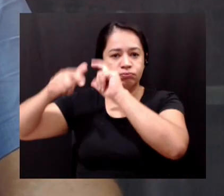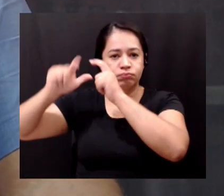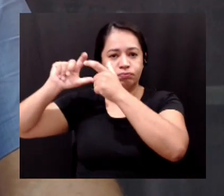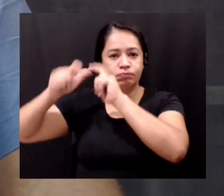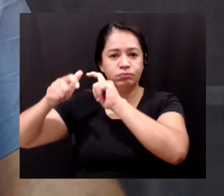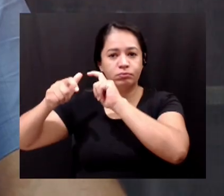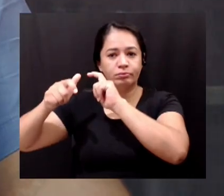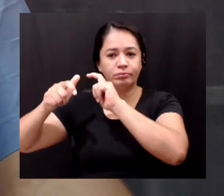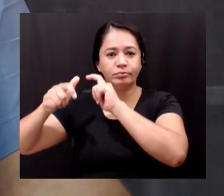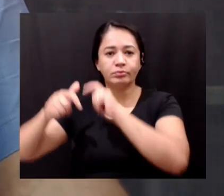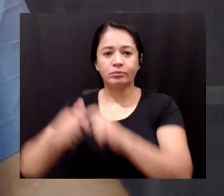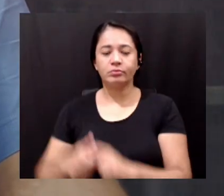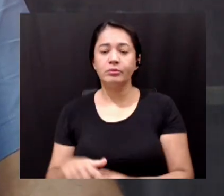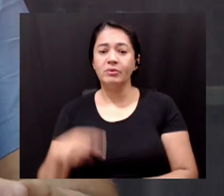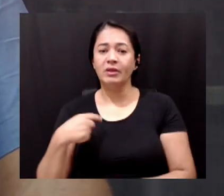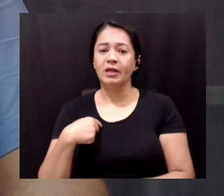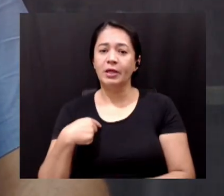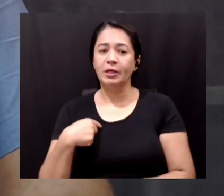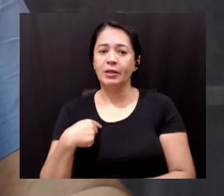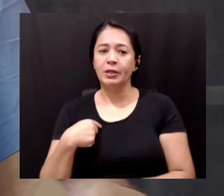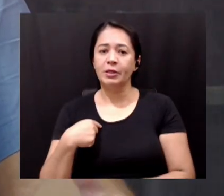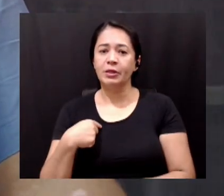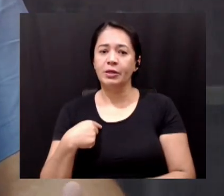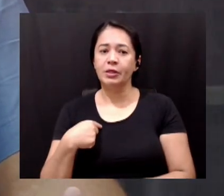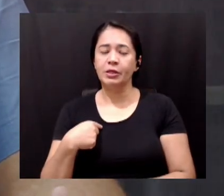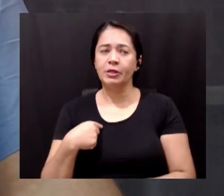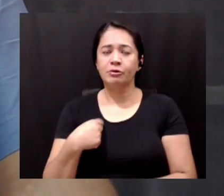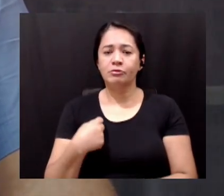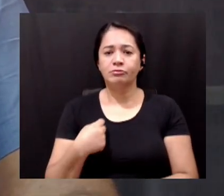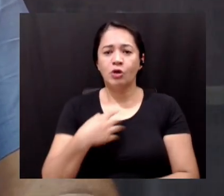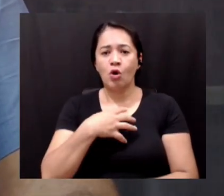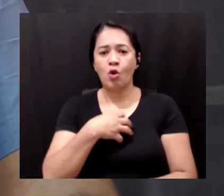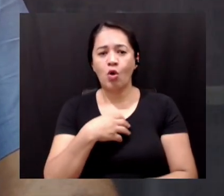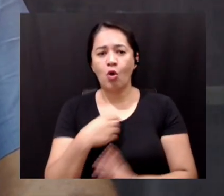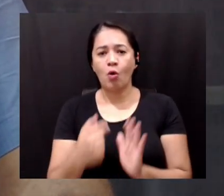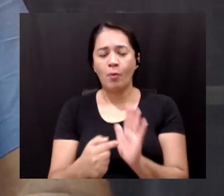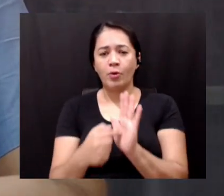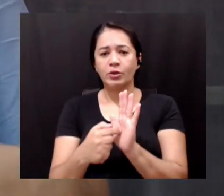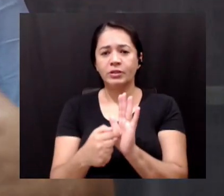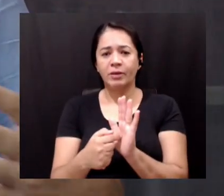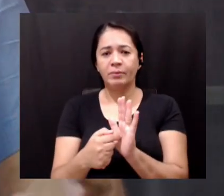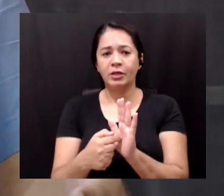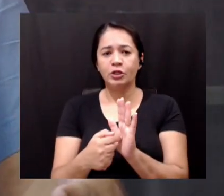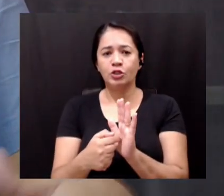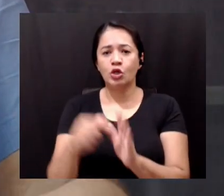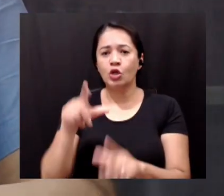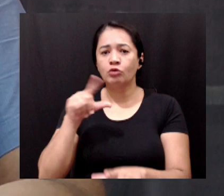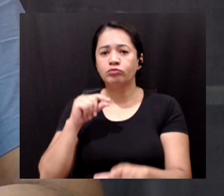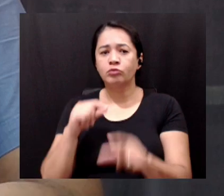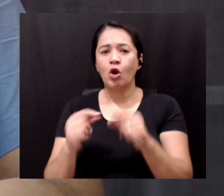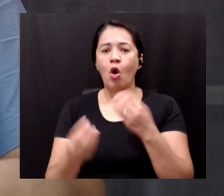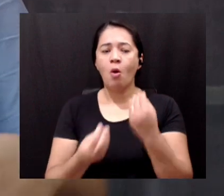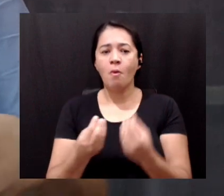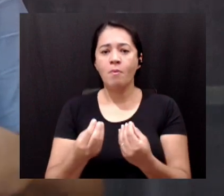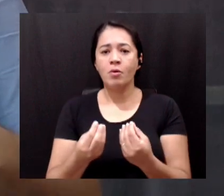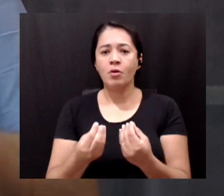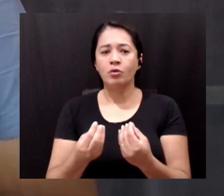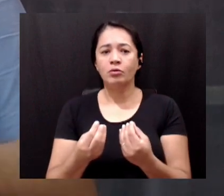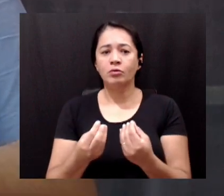Costumo trazer a perspectiva, né, de que o comportamento ele é selecionado por tanto questões biológicas, então